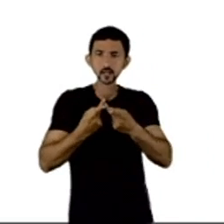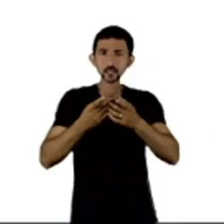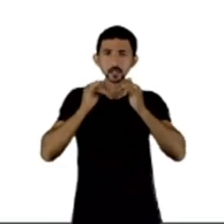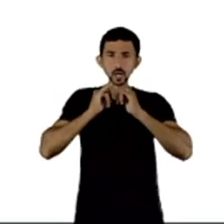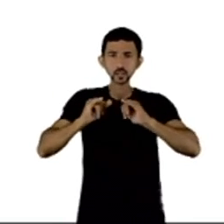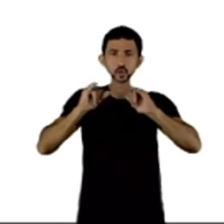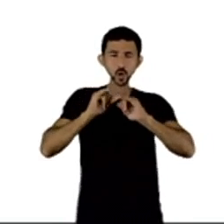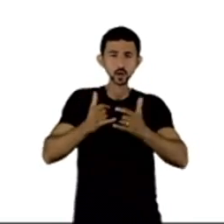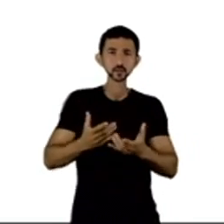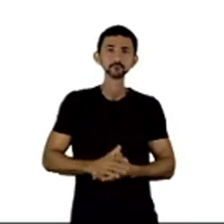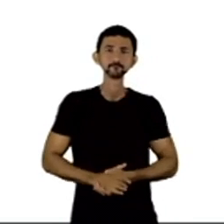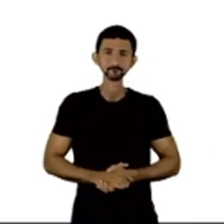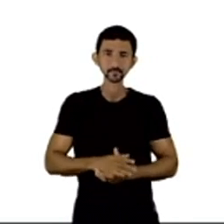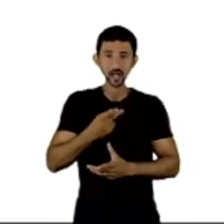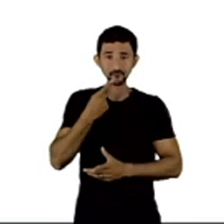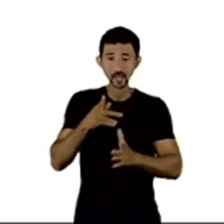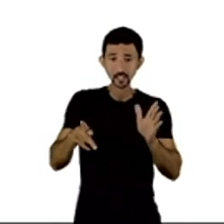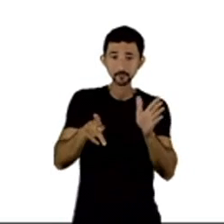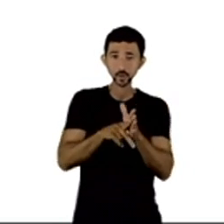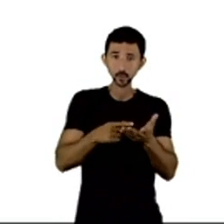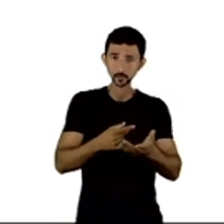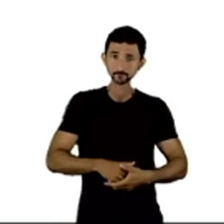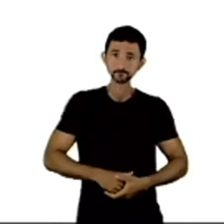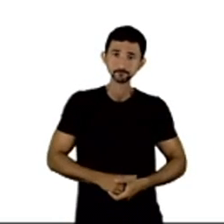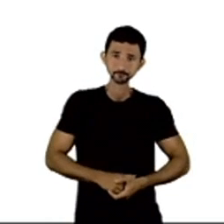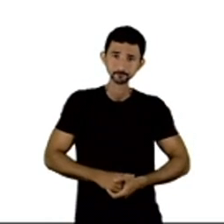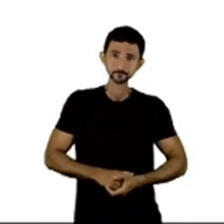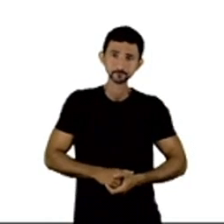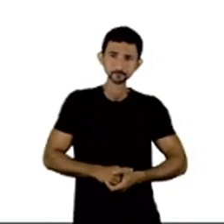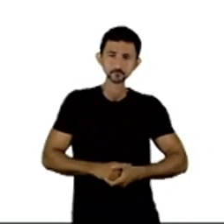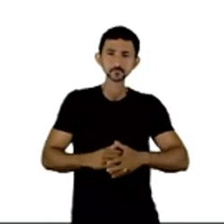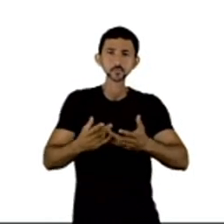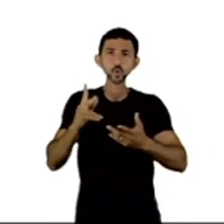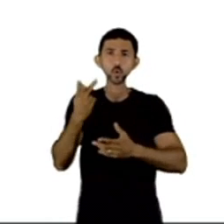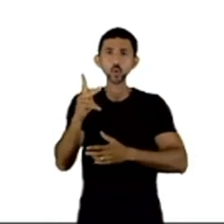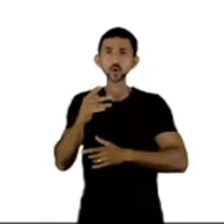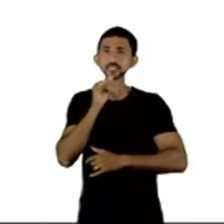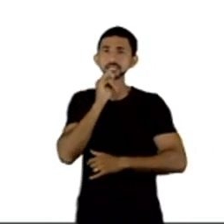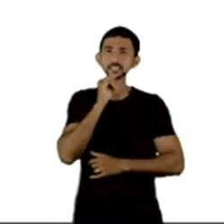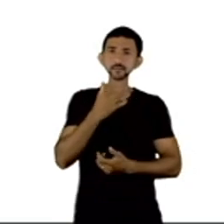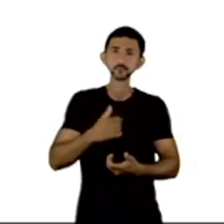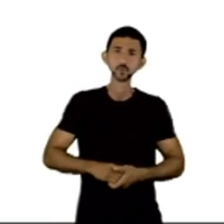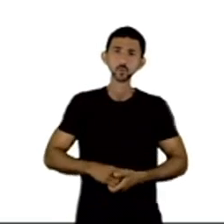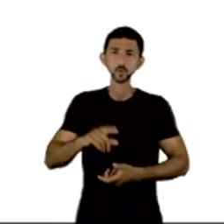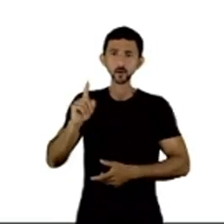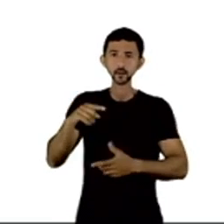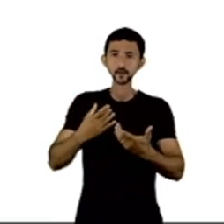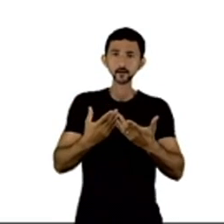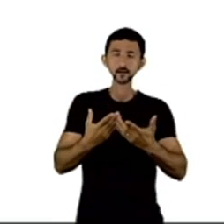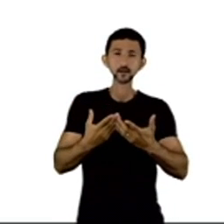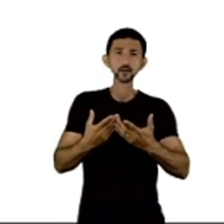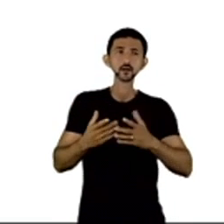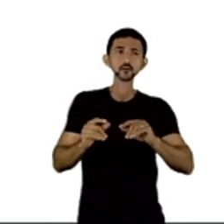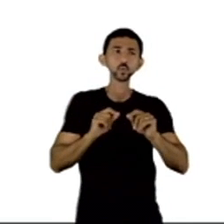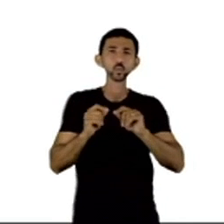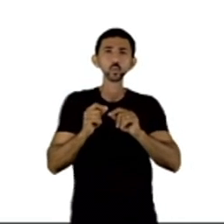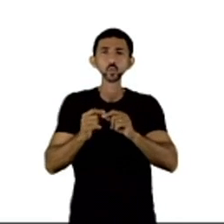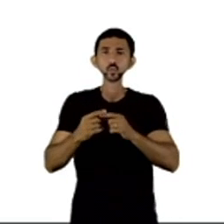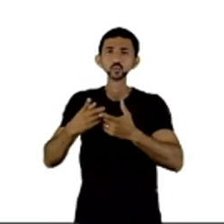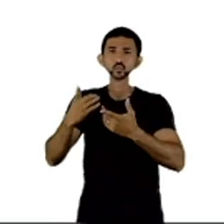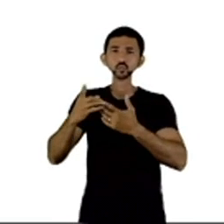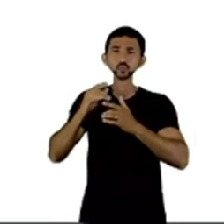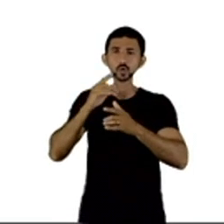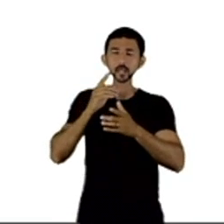narrando o leilão está falando por ela mesma. Estes dois exemplos, portanto, são o que a gente chama de